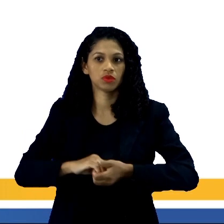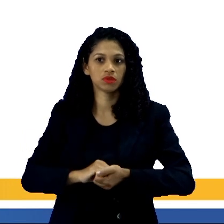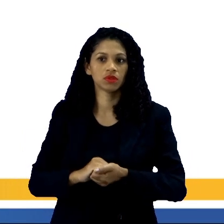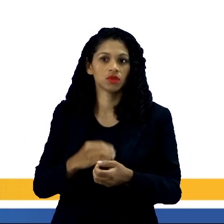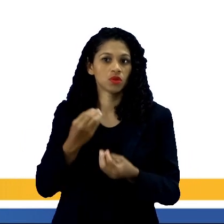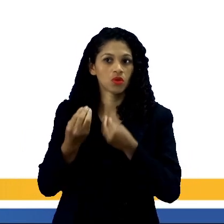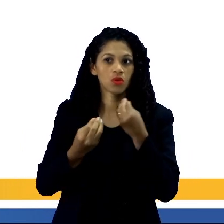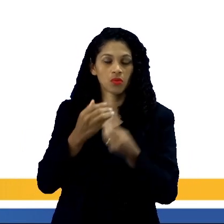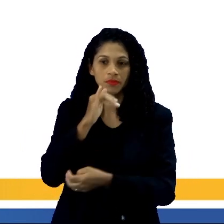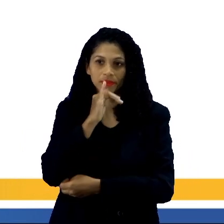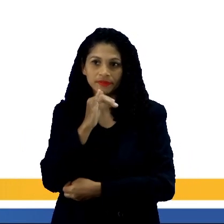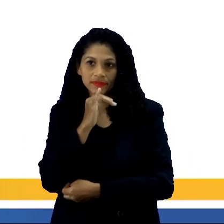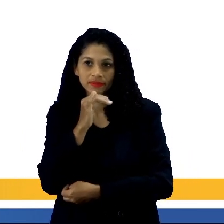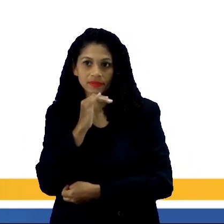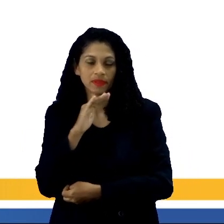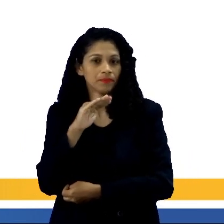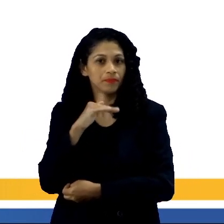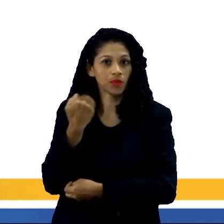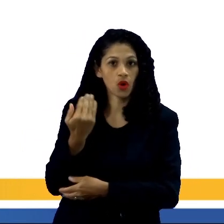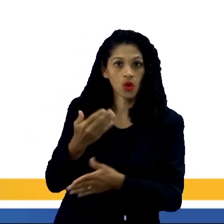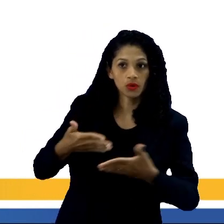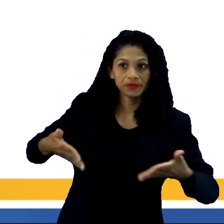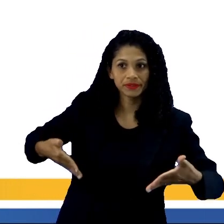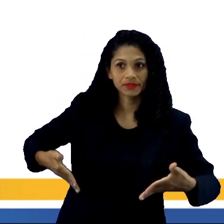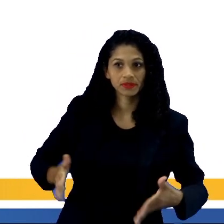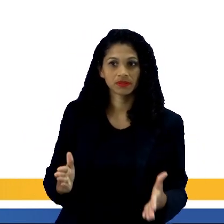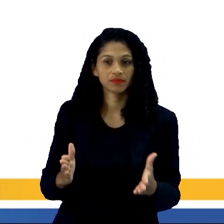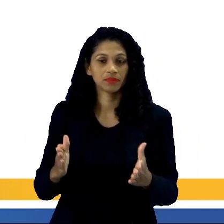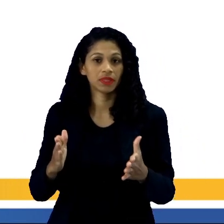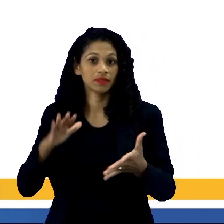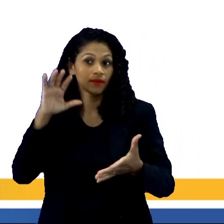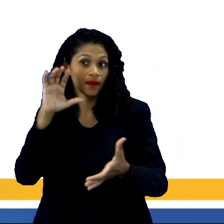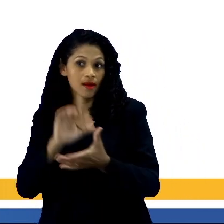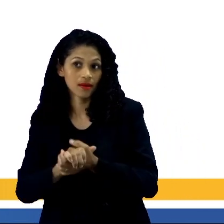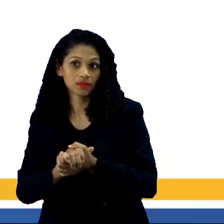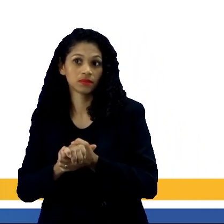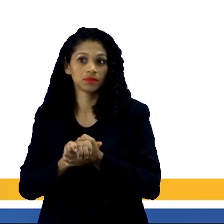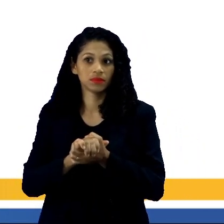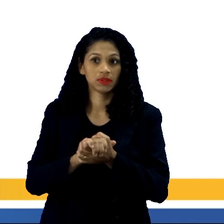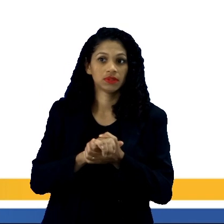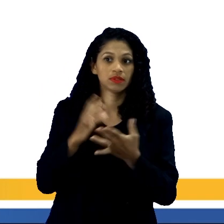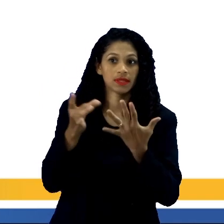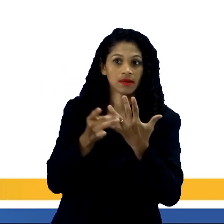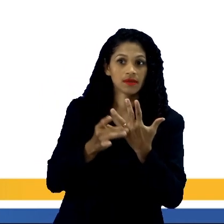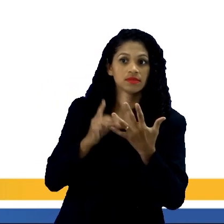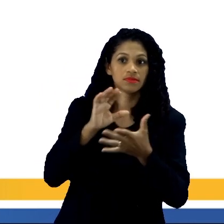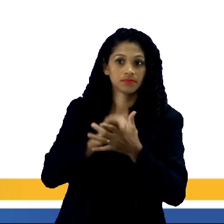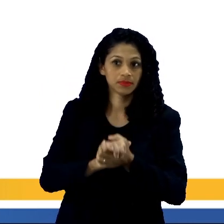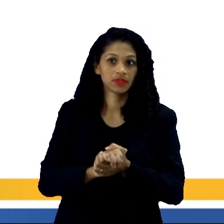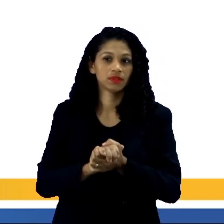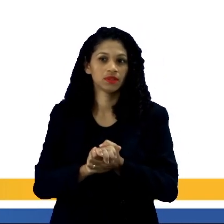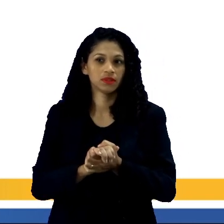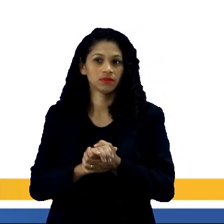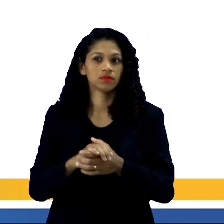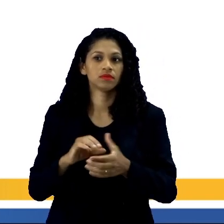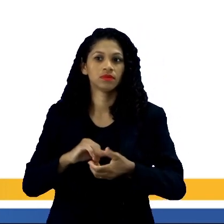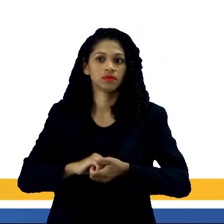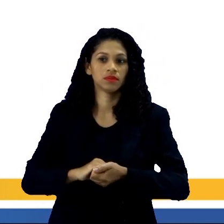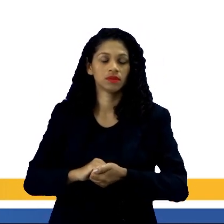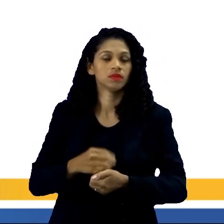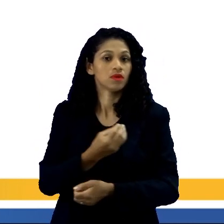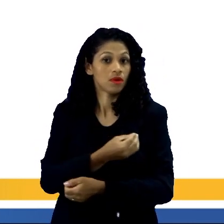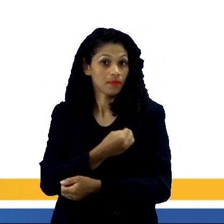colheita, guerra e agradecimentos. Aqui temos as principais características, seria a organização em círculos, semicírculos e fileiras, a participação